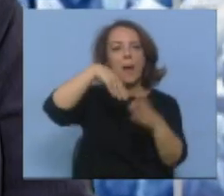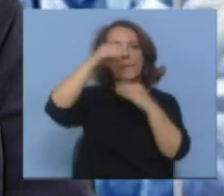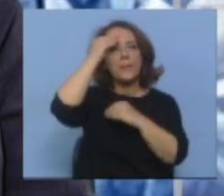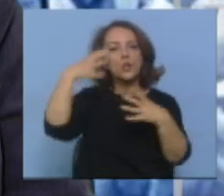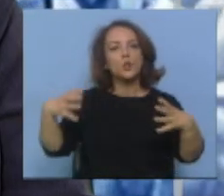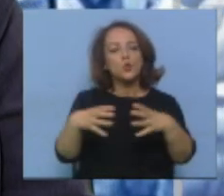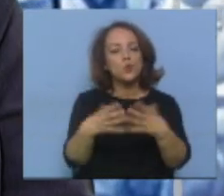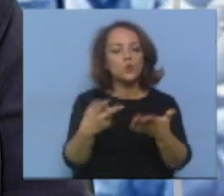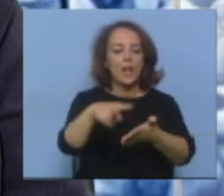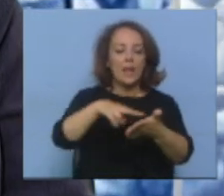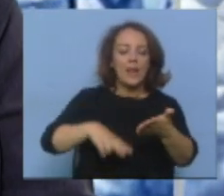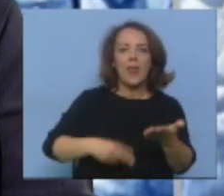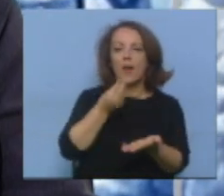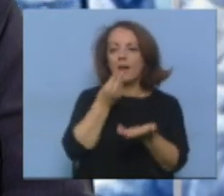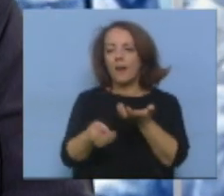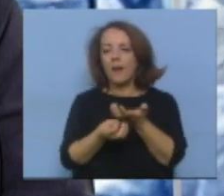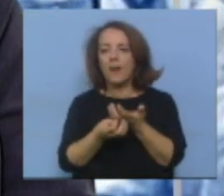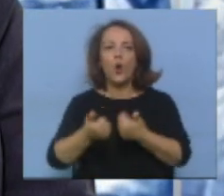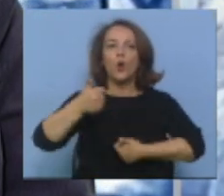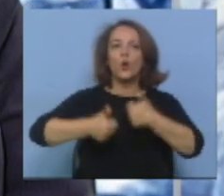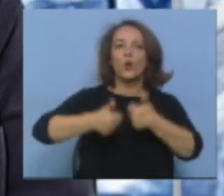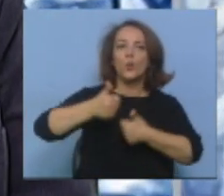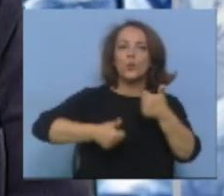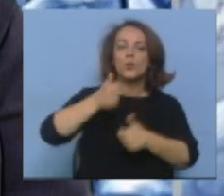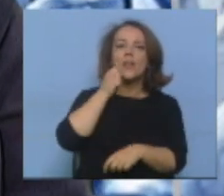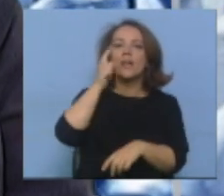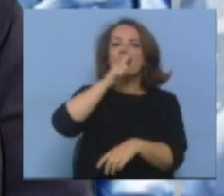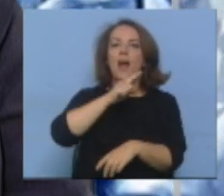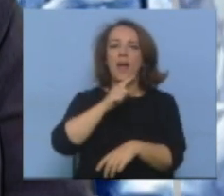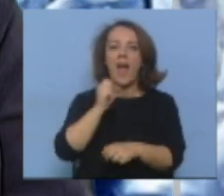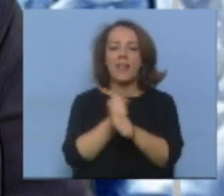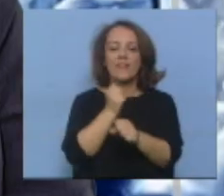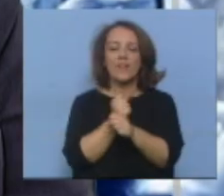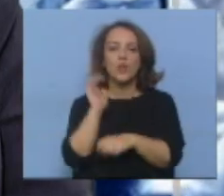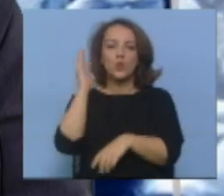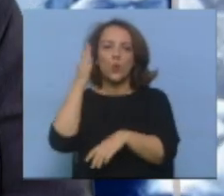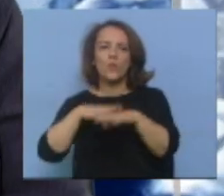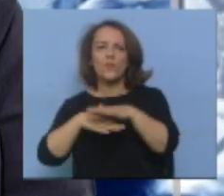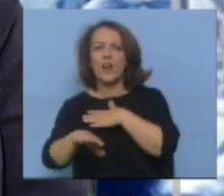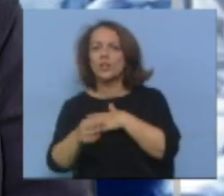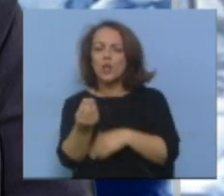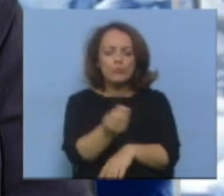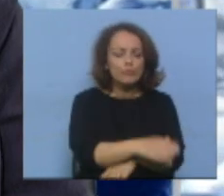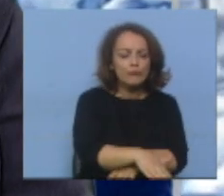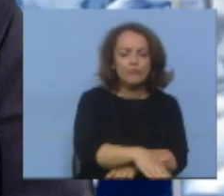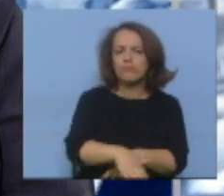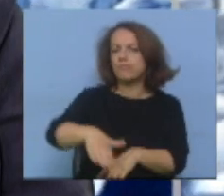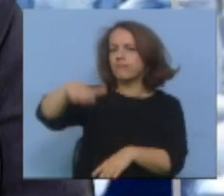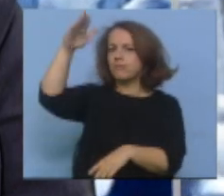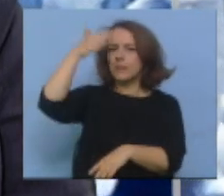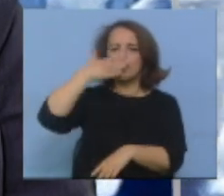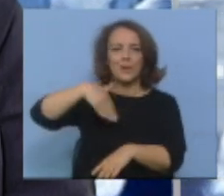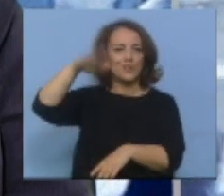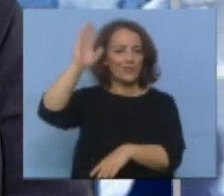conjunto, a fazer comidas, a fazer o concurso de quem é que faz mais atividades em casa, desde os mais pequeninos até os mais velhos,